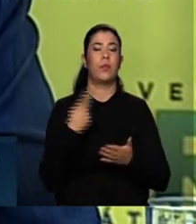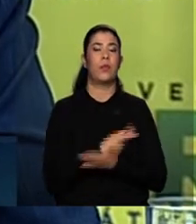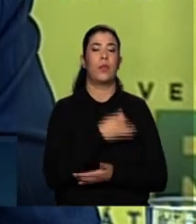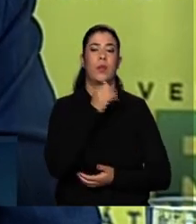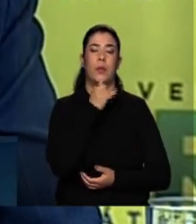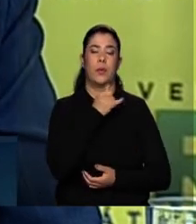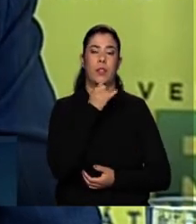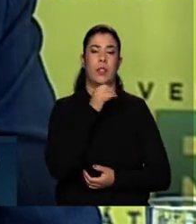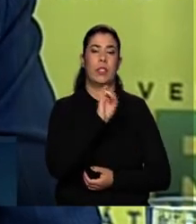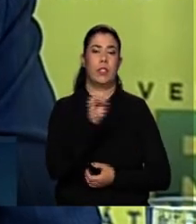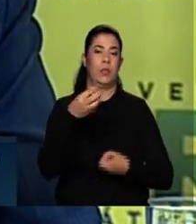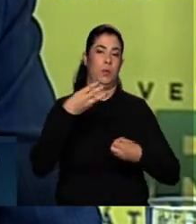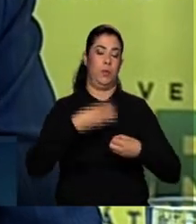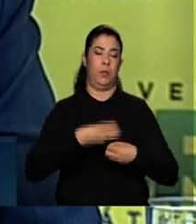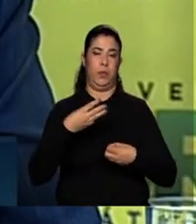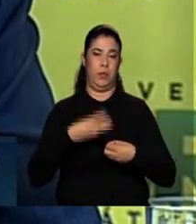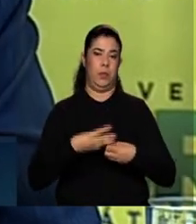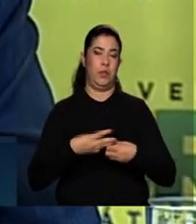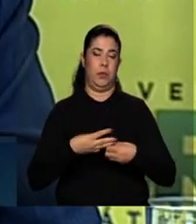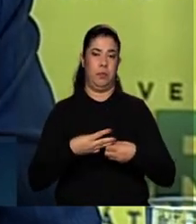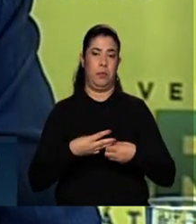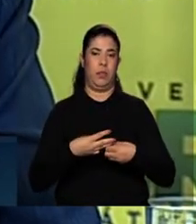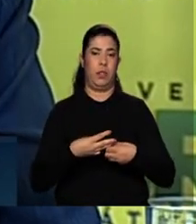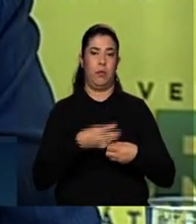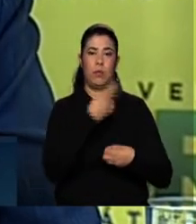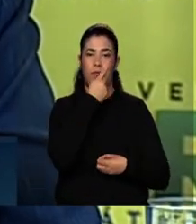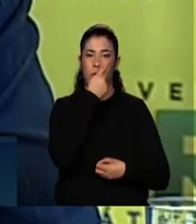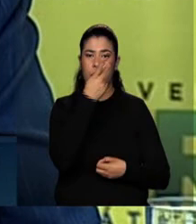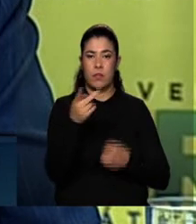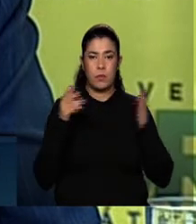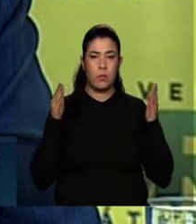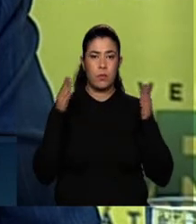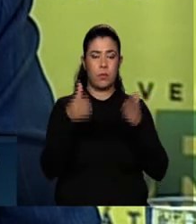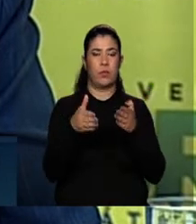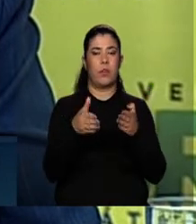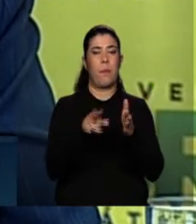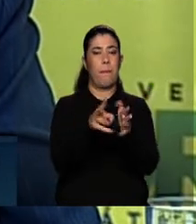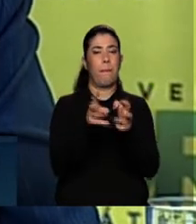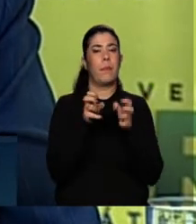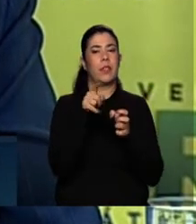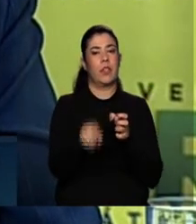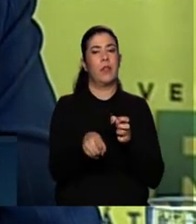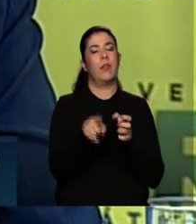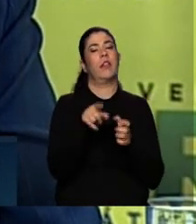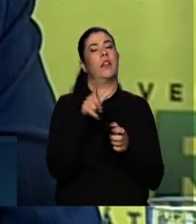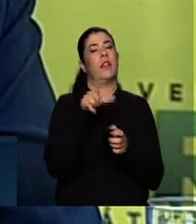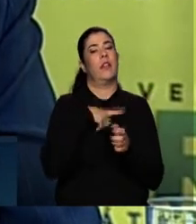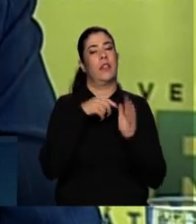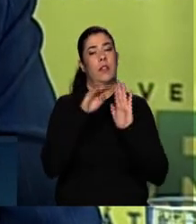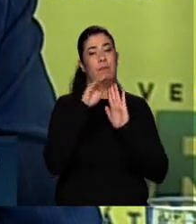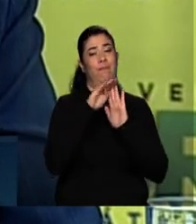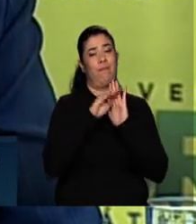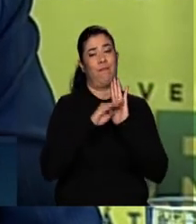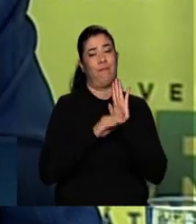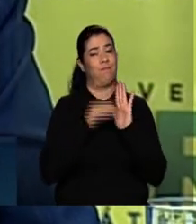acontece se o município não... na visita em loco é identificado que essas condições não